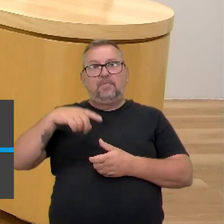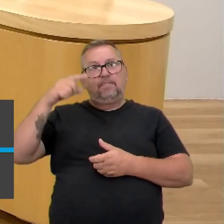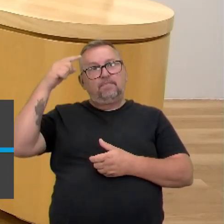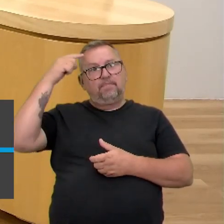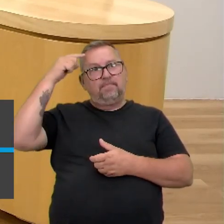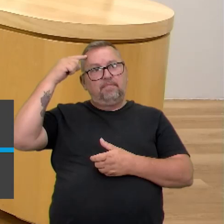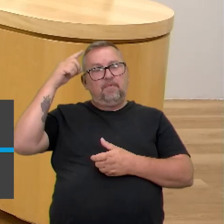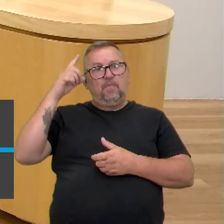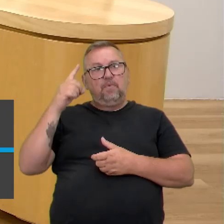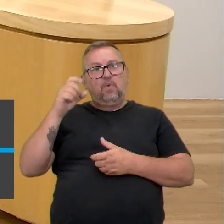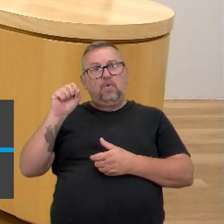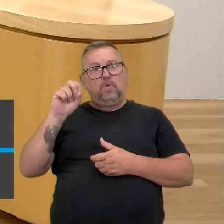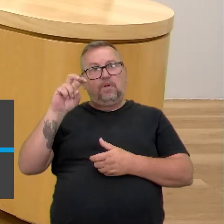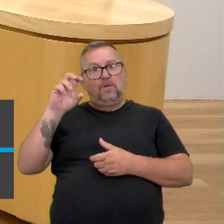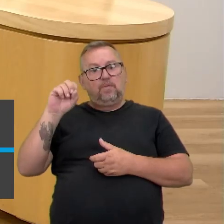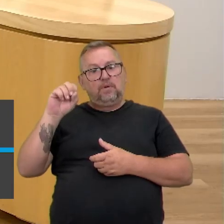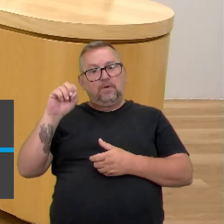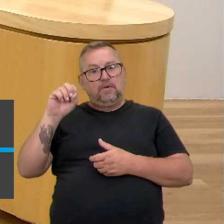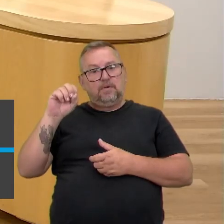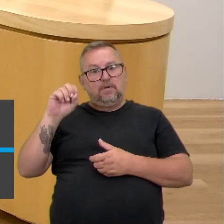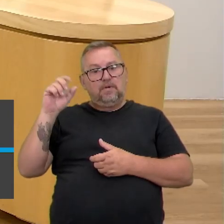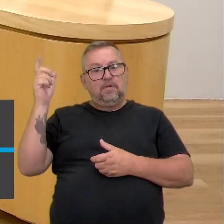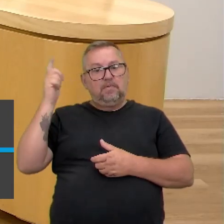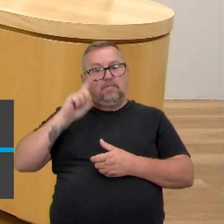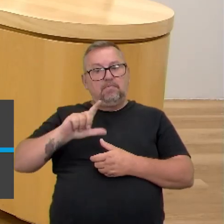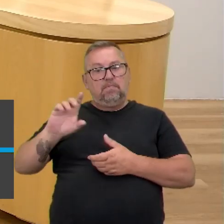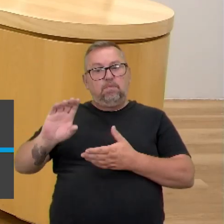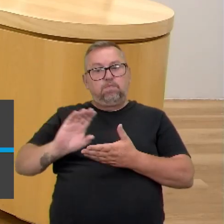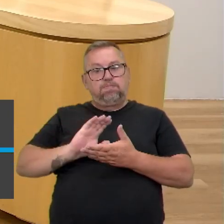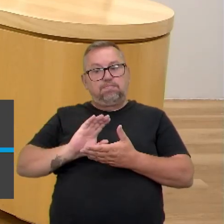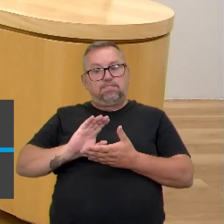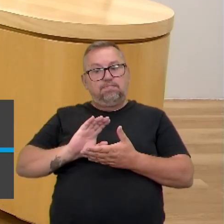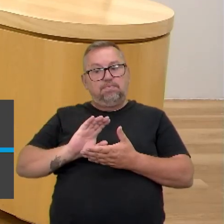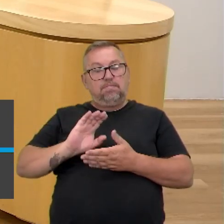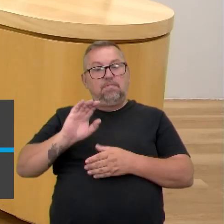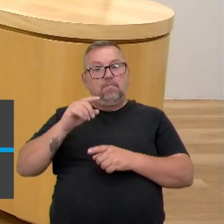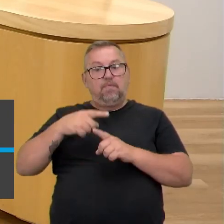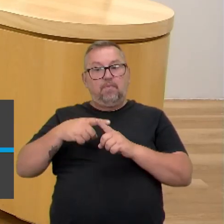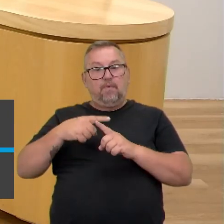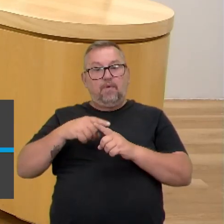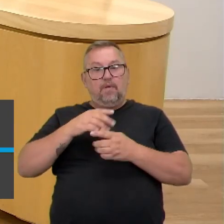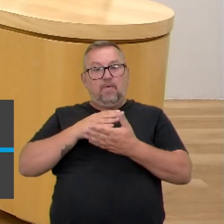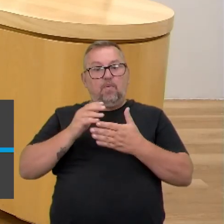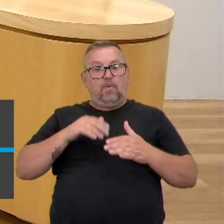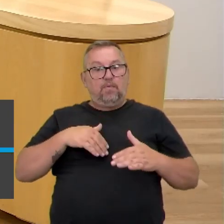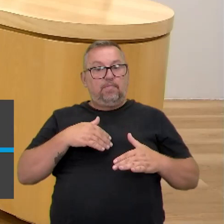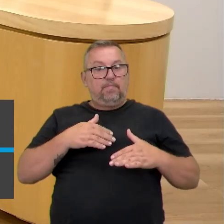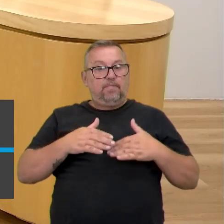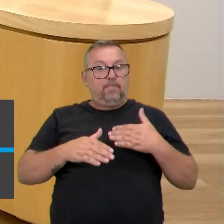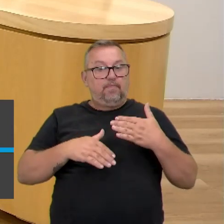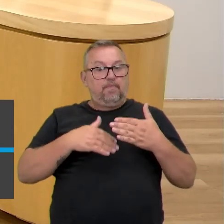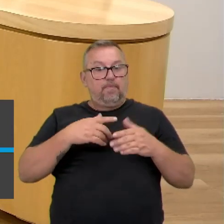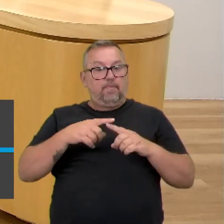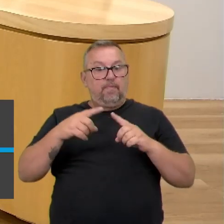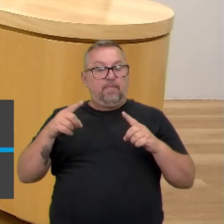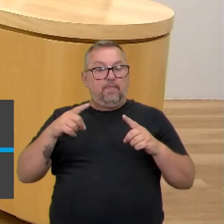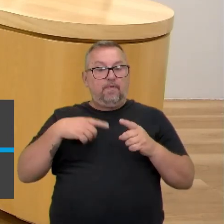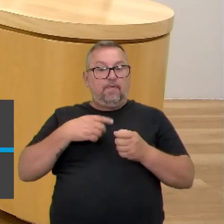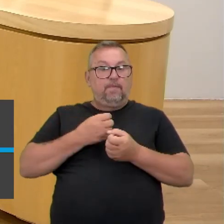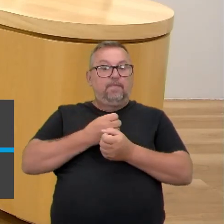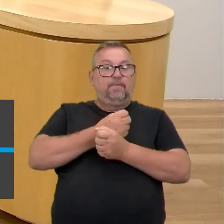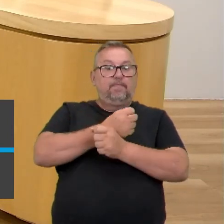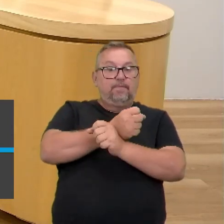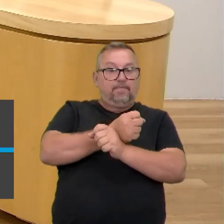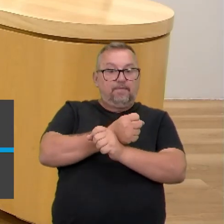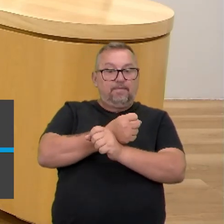que 1850 passa a ser um bem de capital? Porque começam os processos de abolição de escravidão no